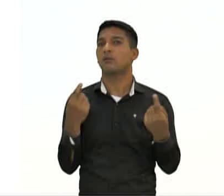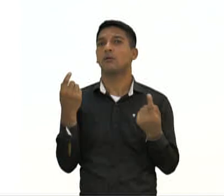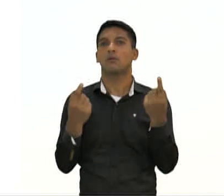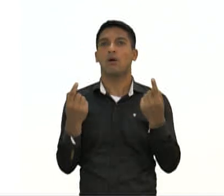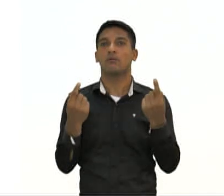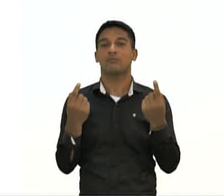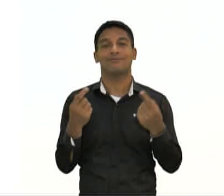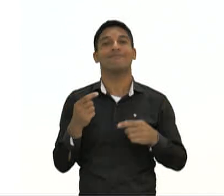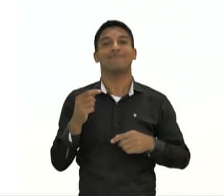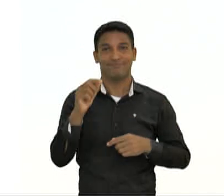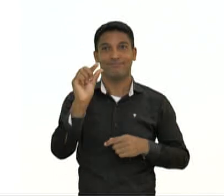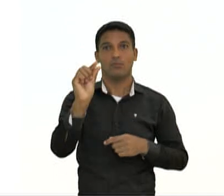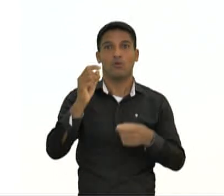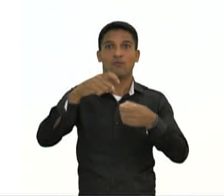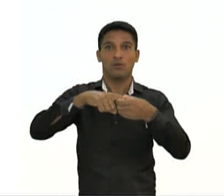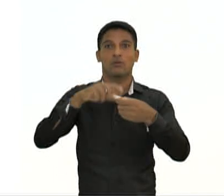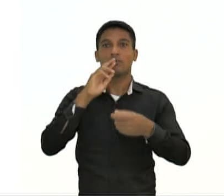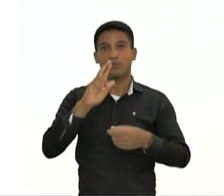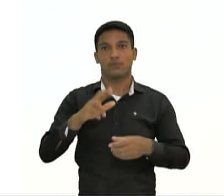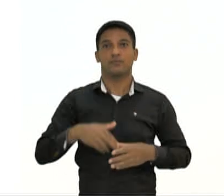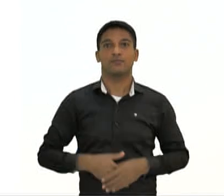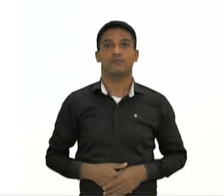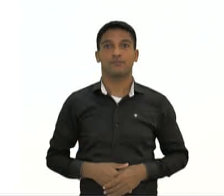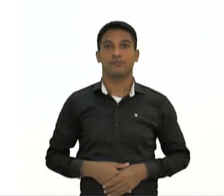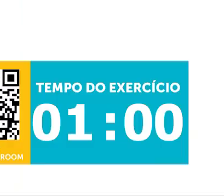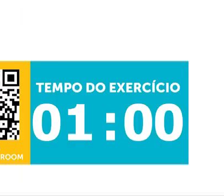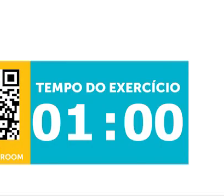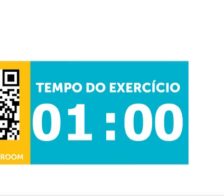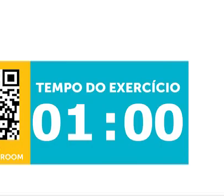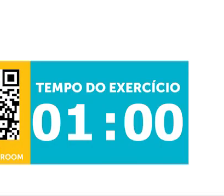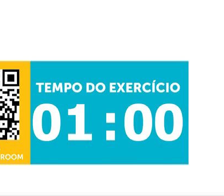Já voltamos com a resposta para vocês.